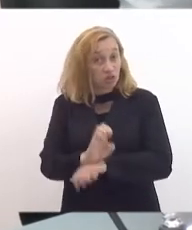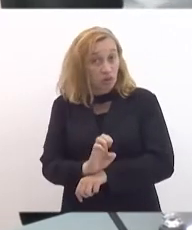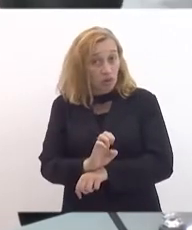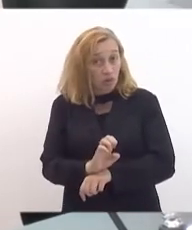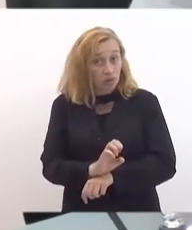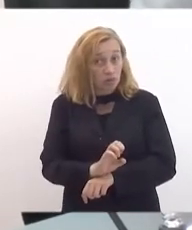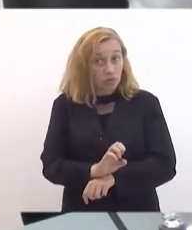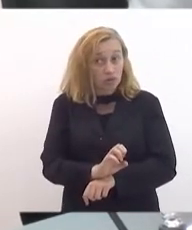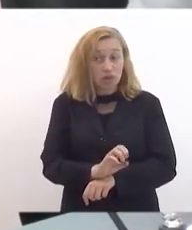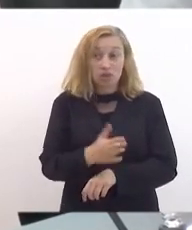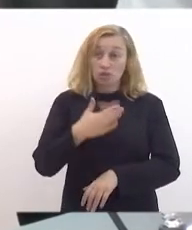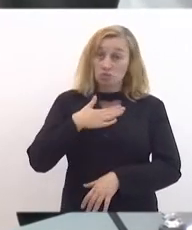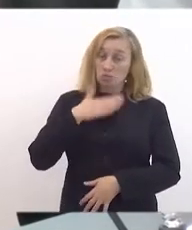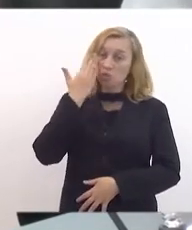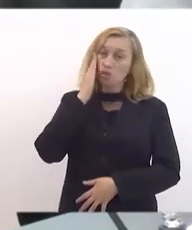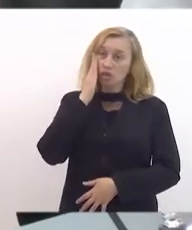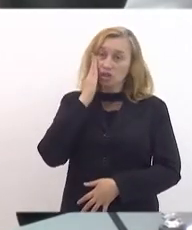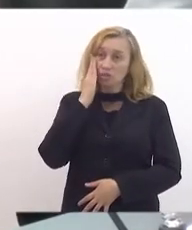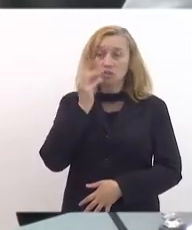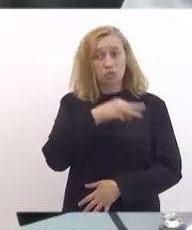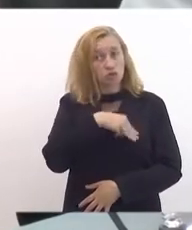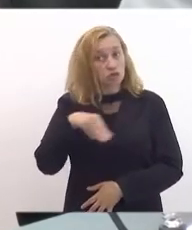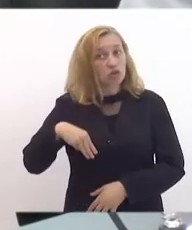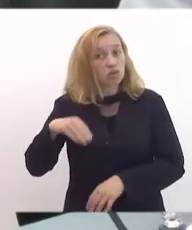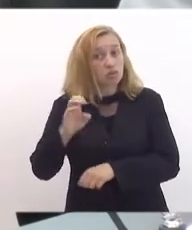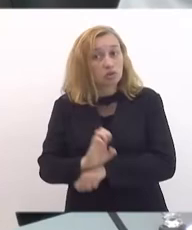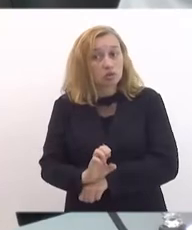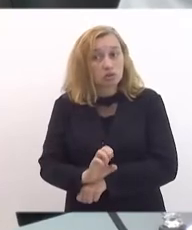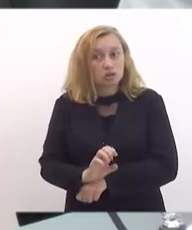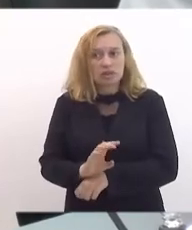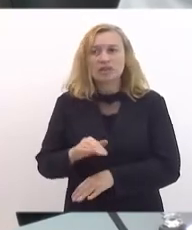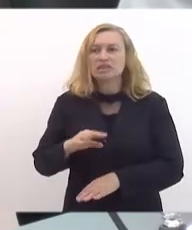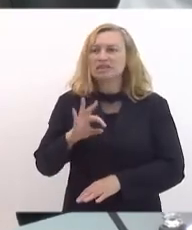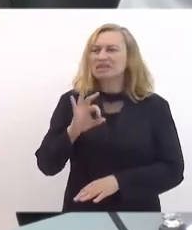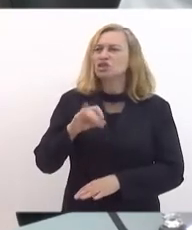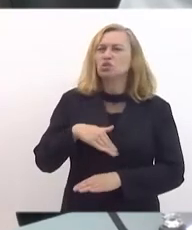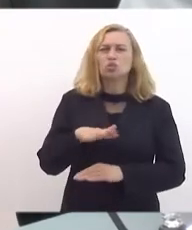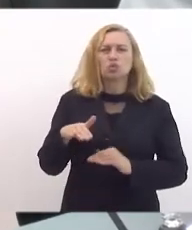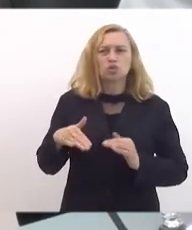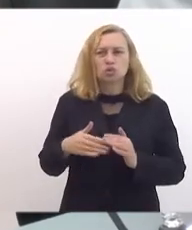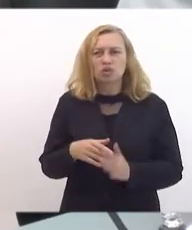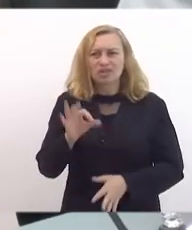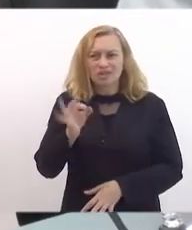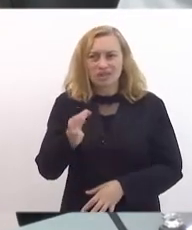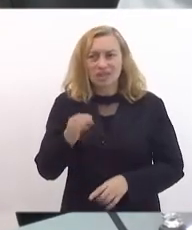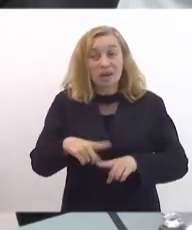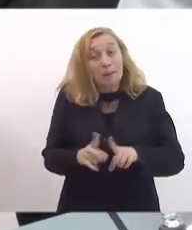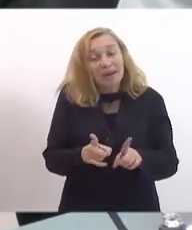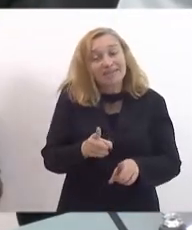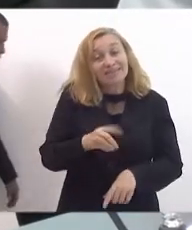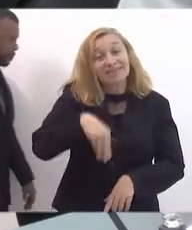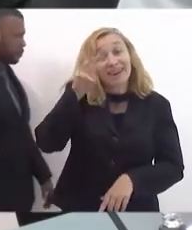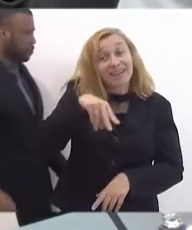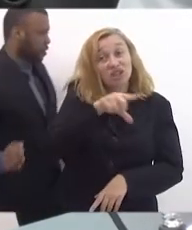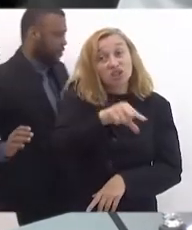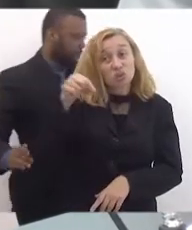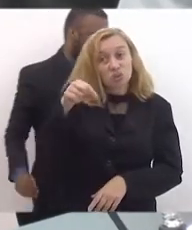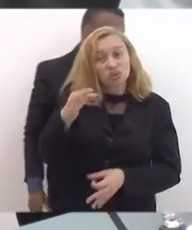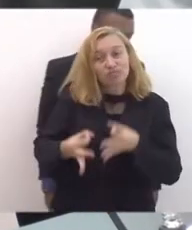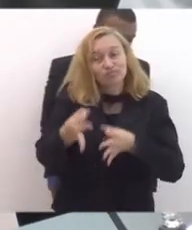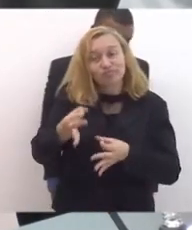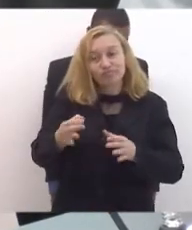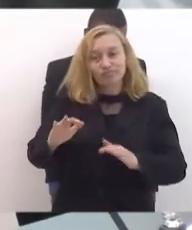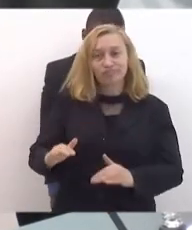e que no meu entendimento ministério público estadual Tem tinha toda razão mas quem decide é o